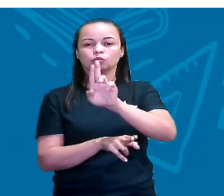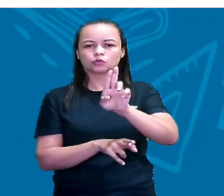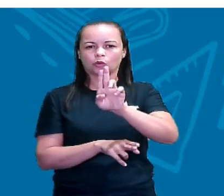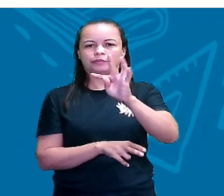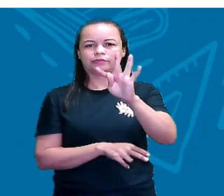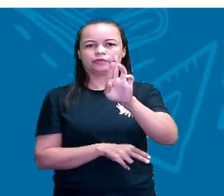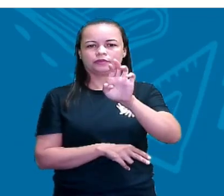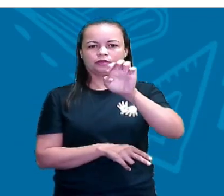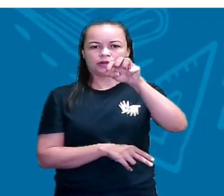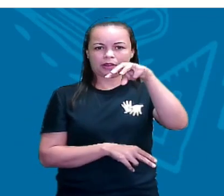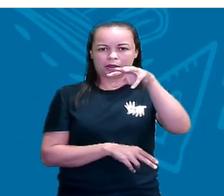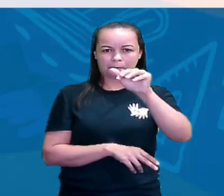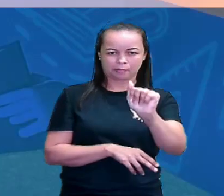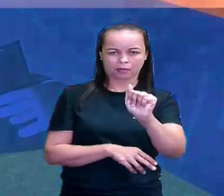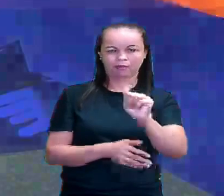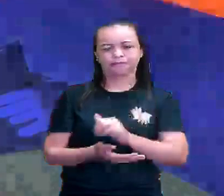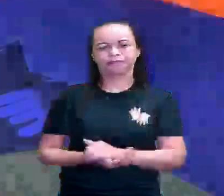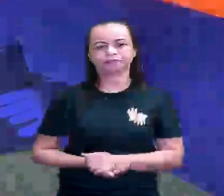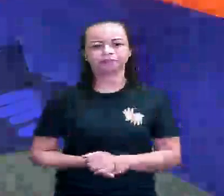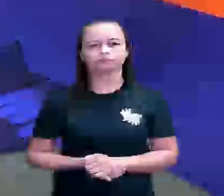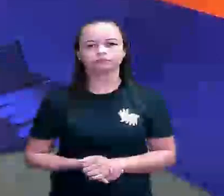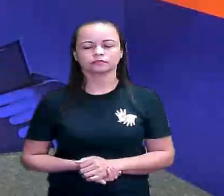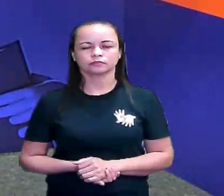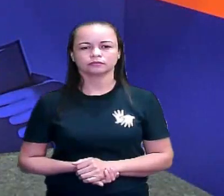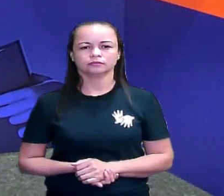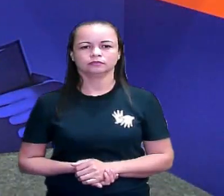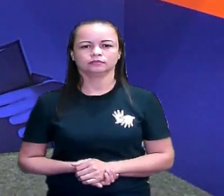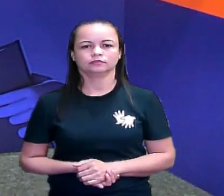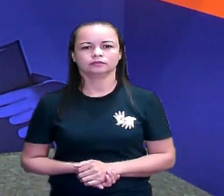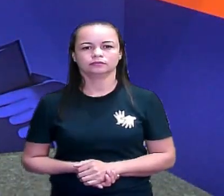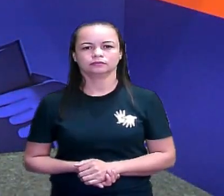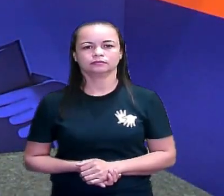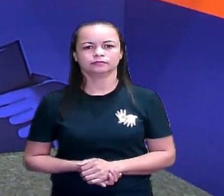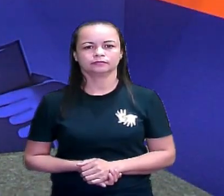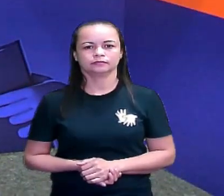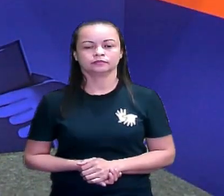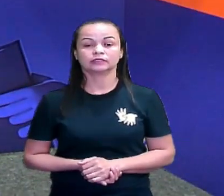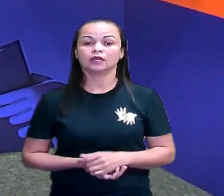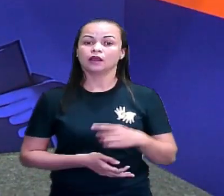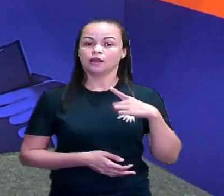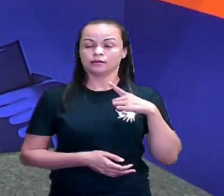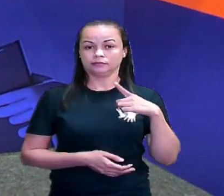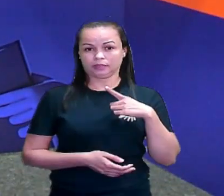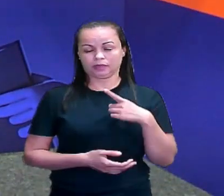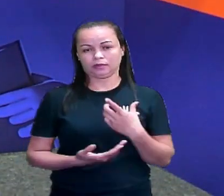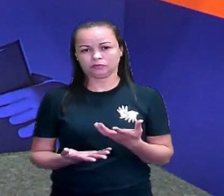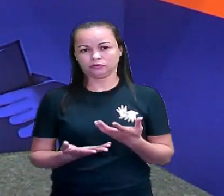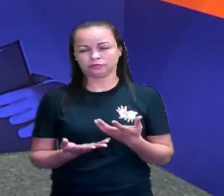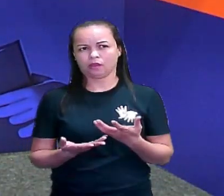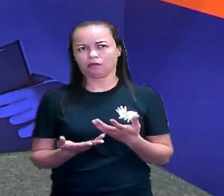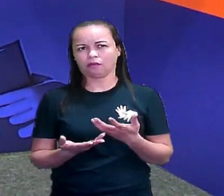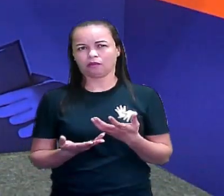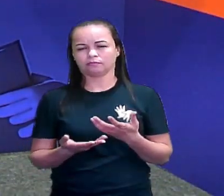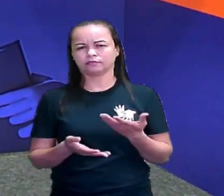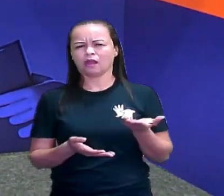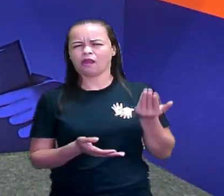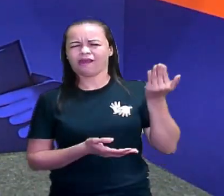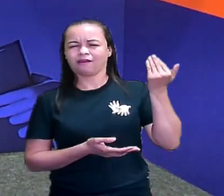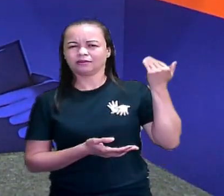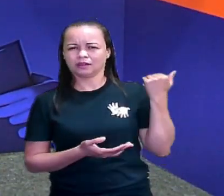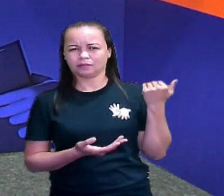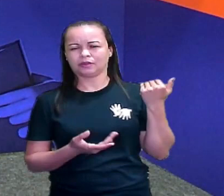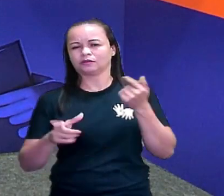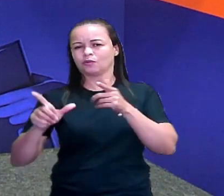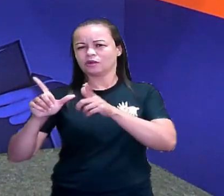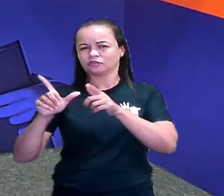bom? Então, vamos lá, seguindo. Aí a gente tem, ó, antigamente, as